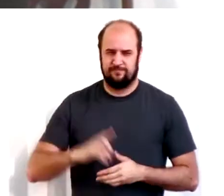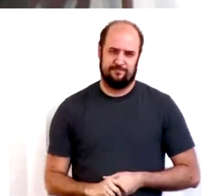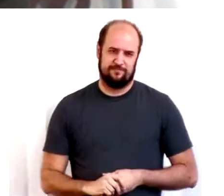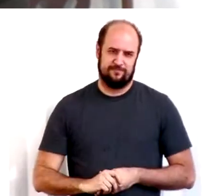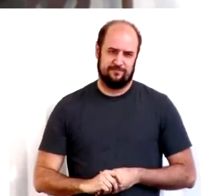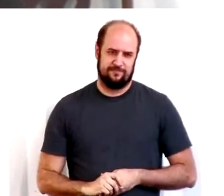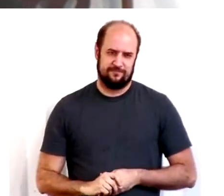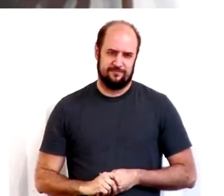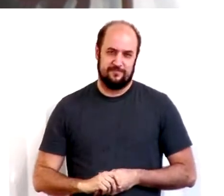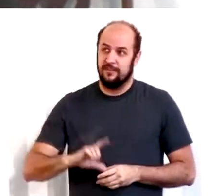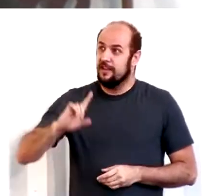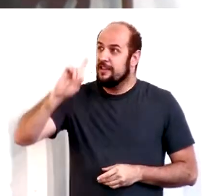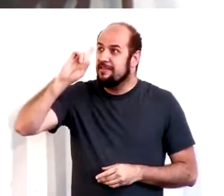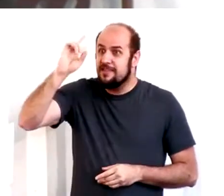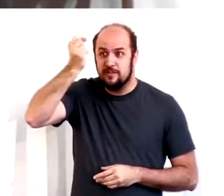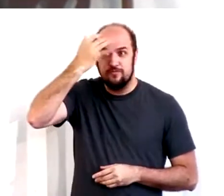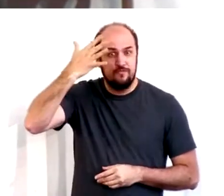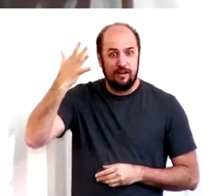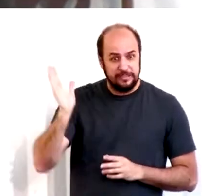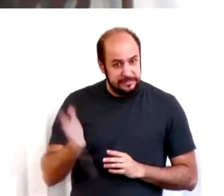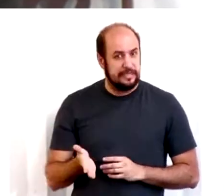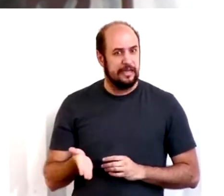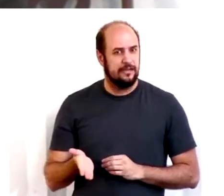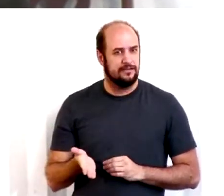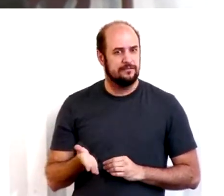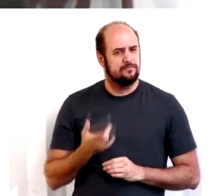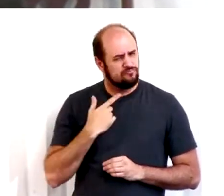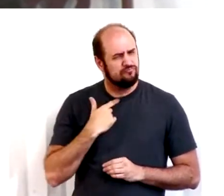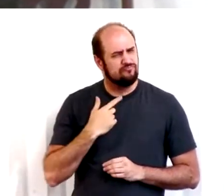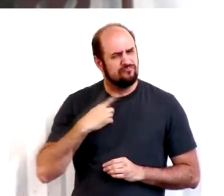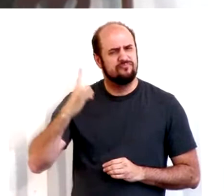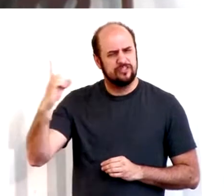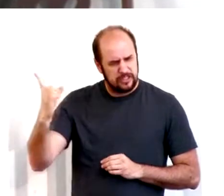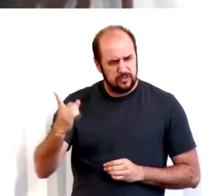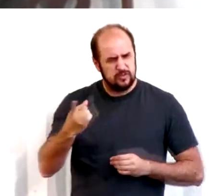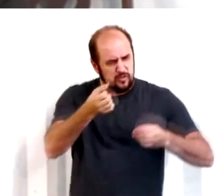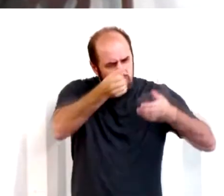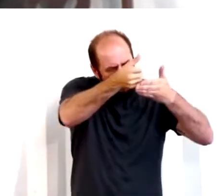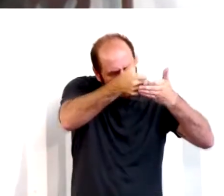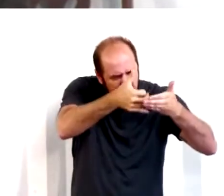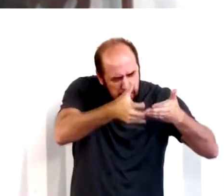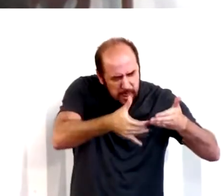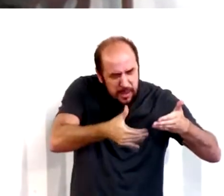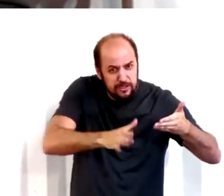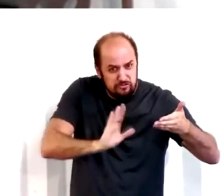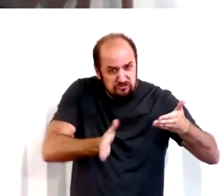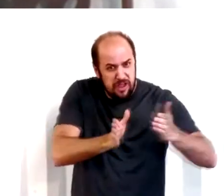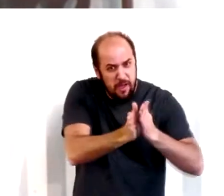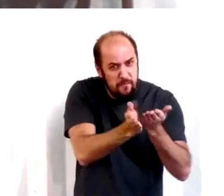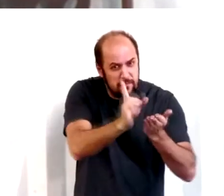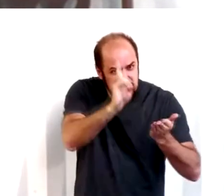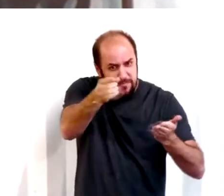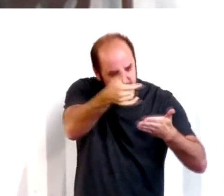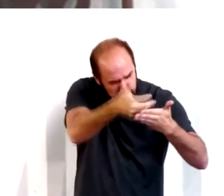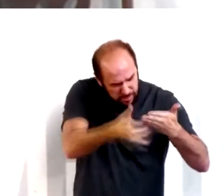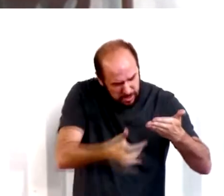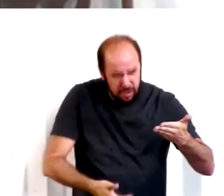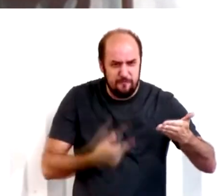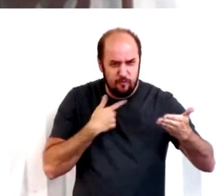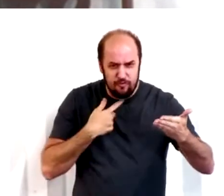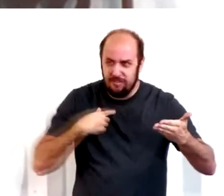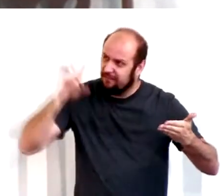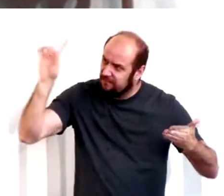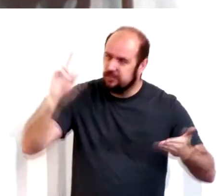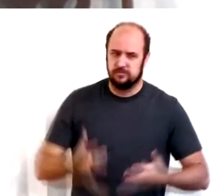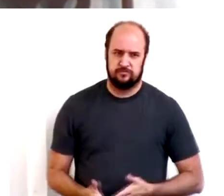vontade de Deus é revelada. A vontade de Deus está descrita para nós nas Sagradas Escrituras. Eu